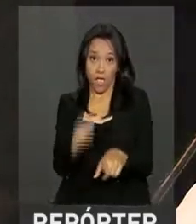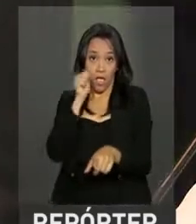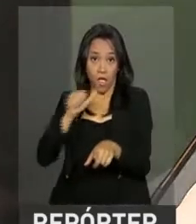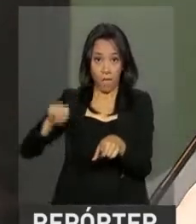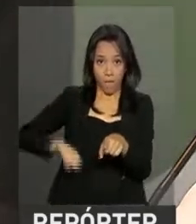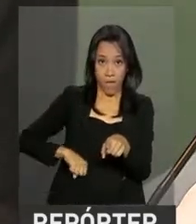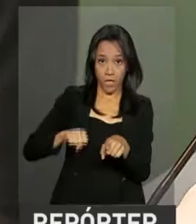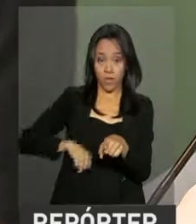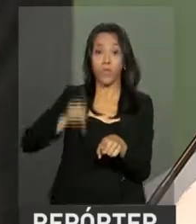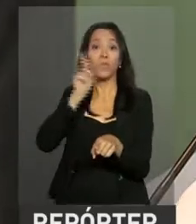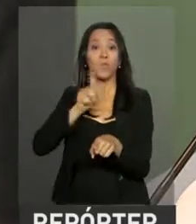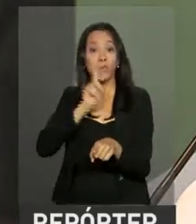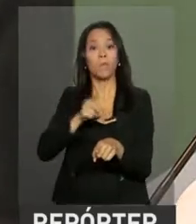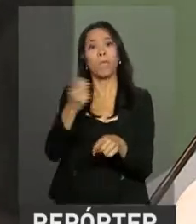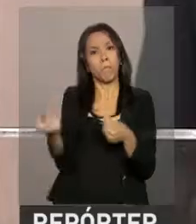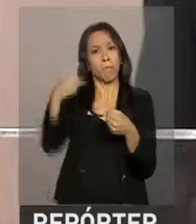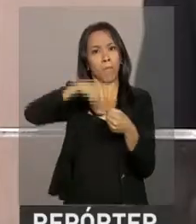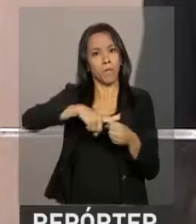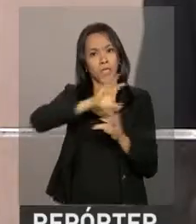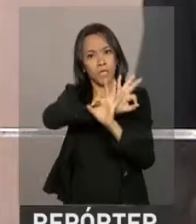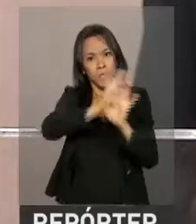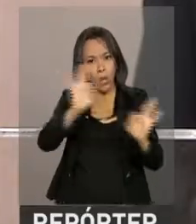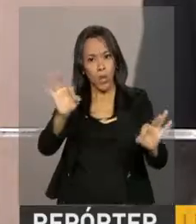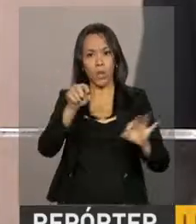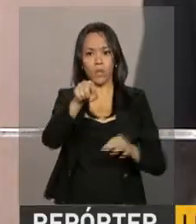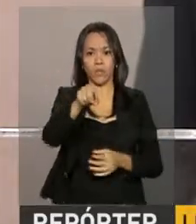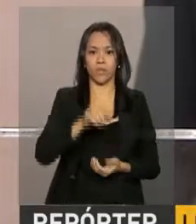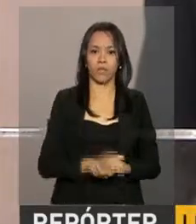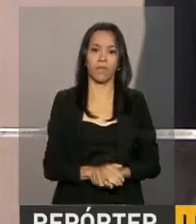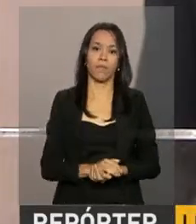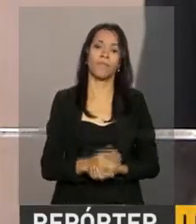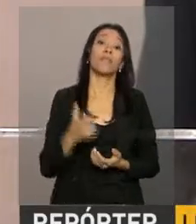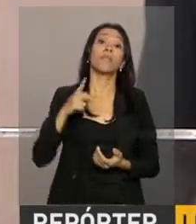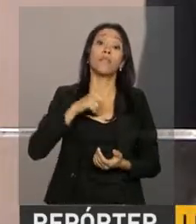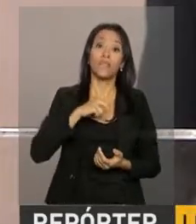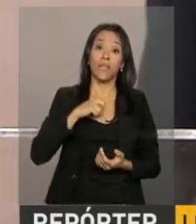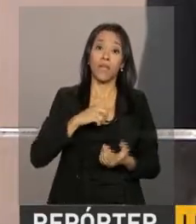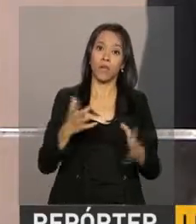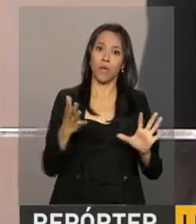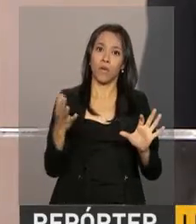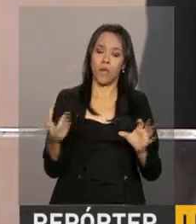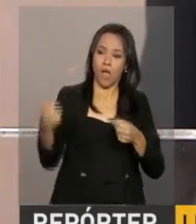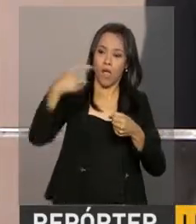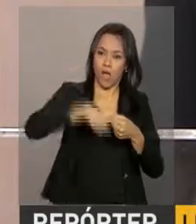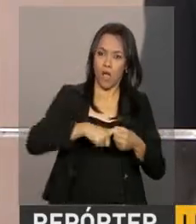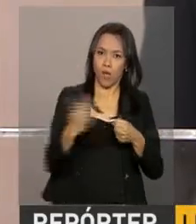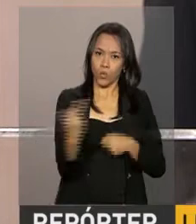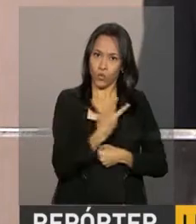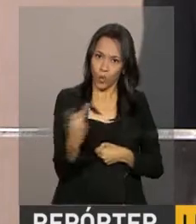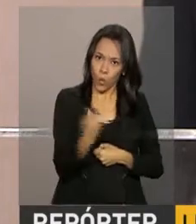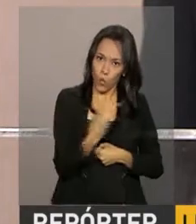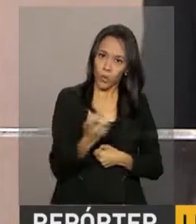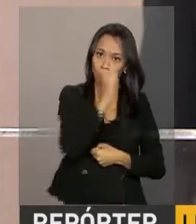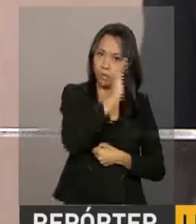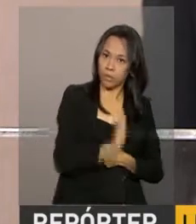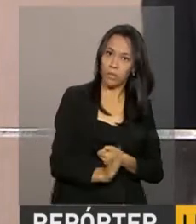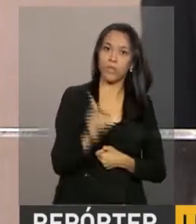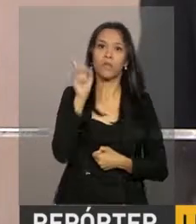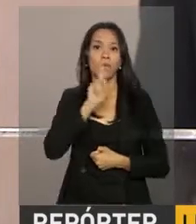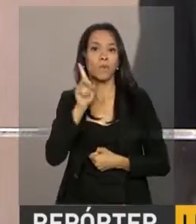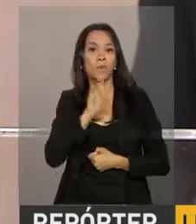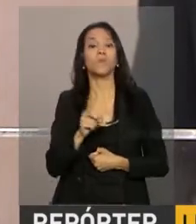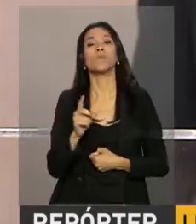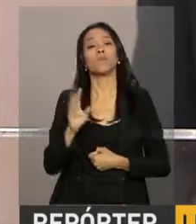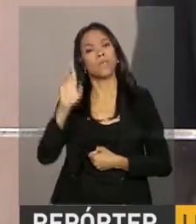essa parceria chegou no momento certo tendo as diferentes partes setor público privado dos dois governos e do setor privado